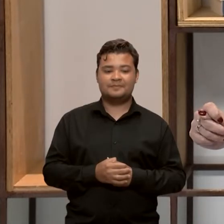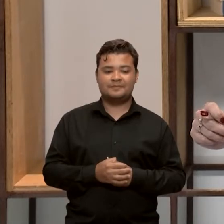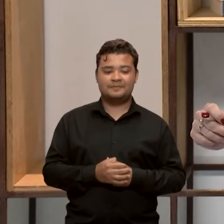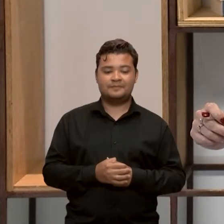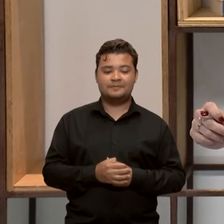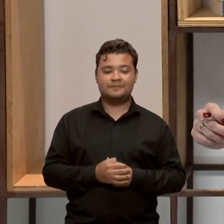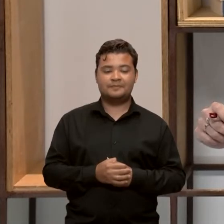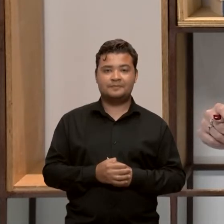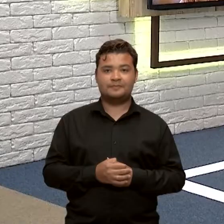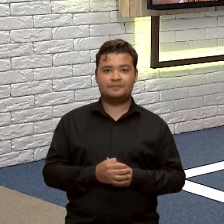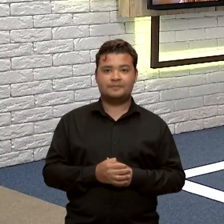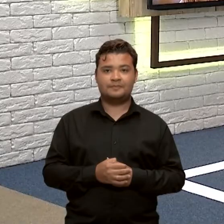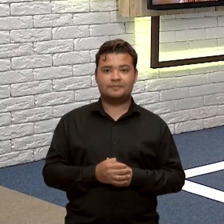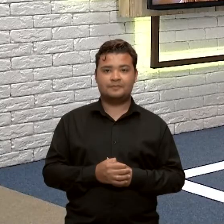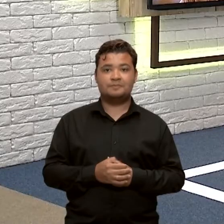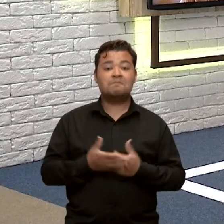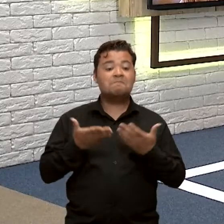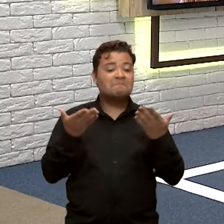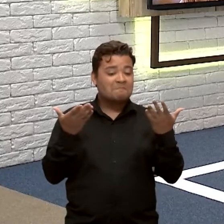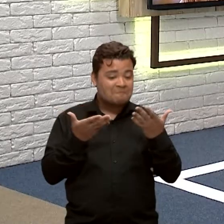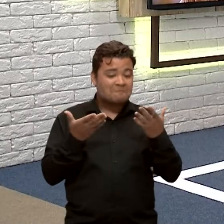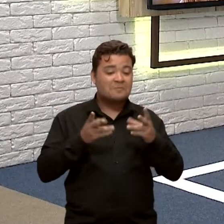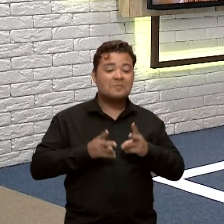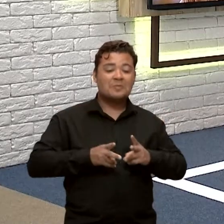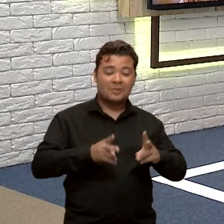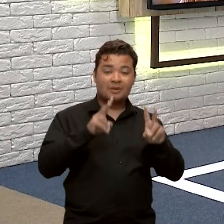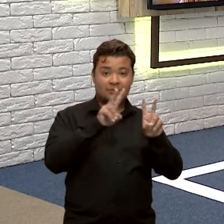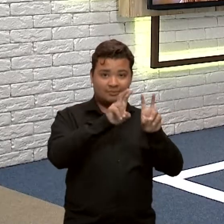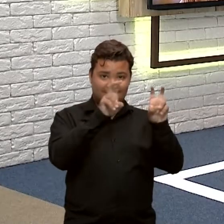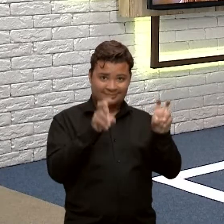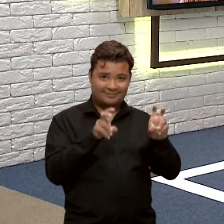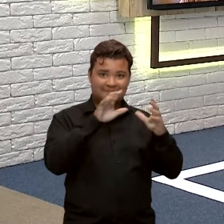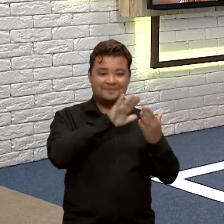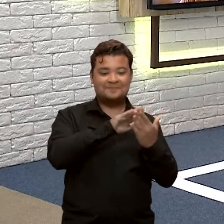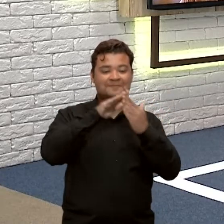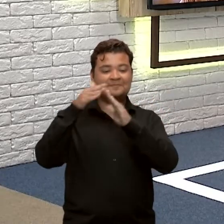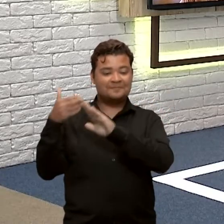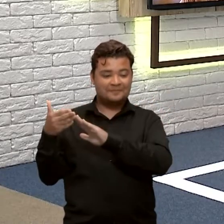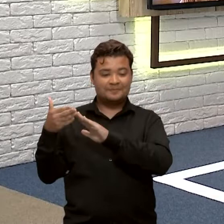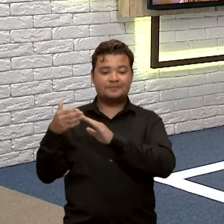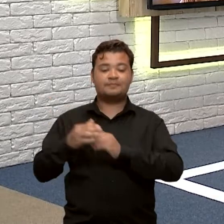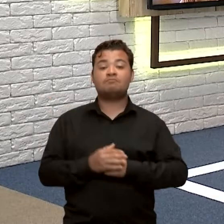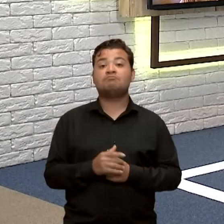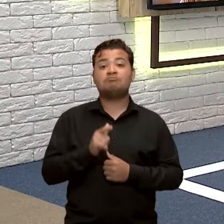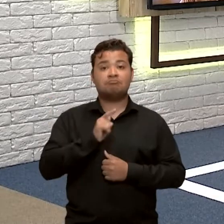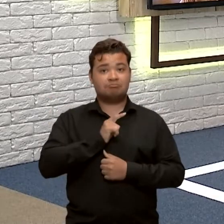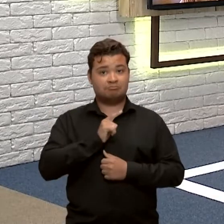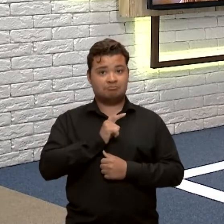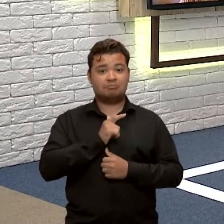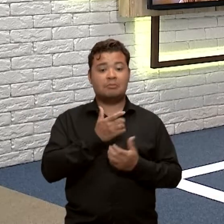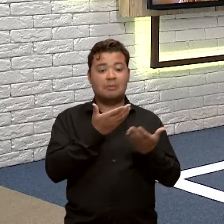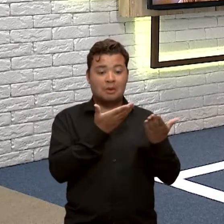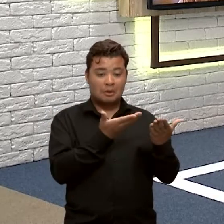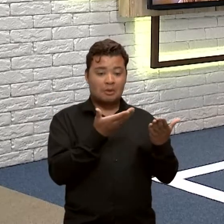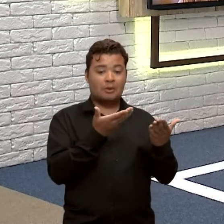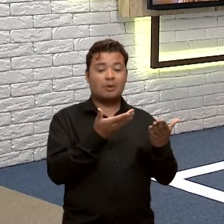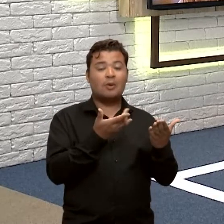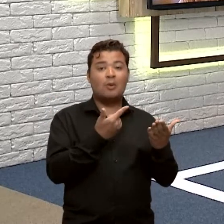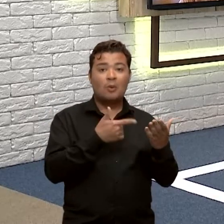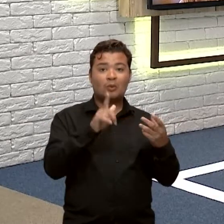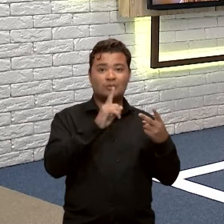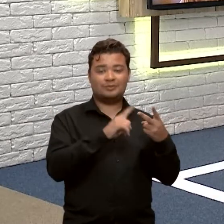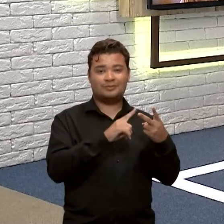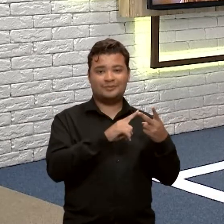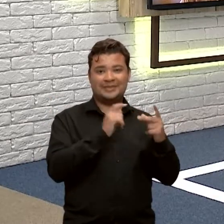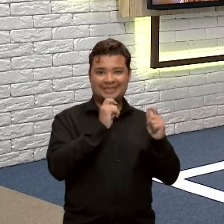1406. Agora sim, nós vamos continuar falando sobre intercâmbio e recebemos um outro entrevistado, que